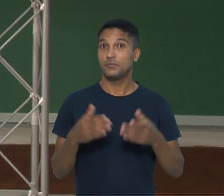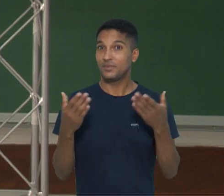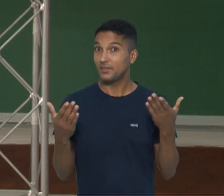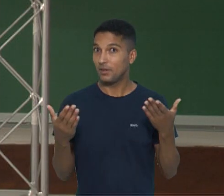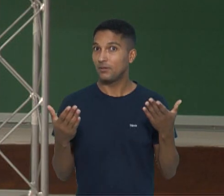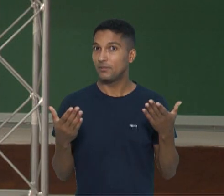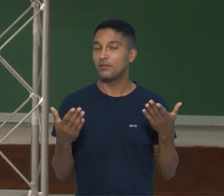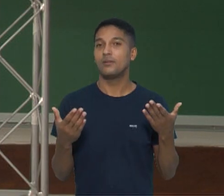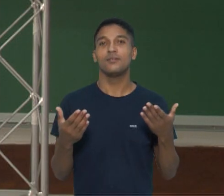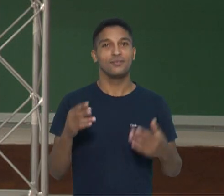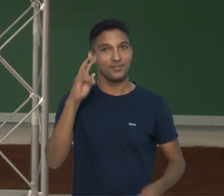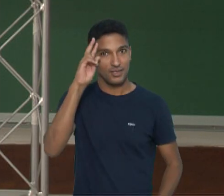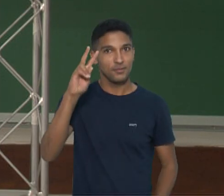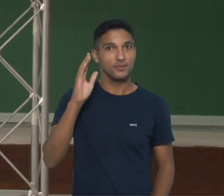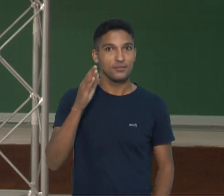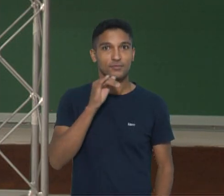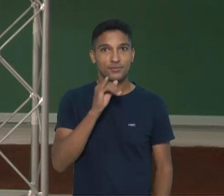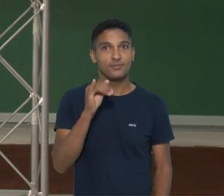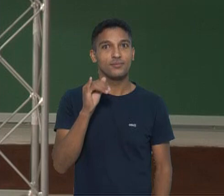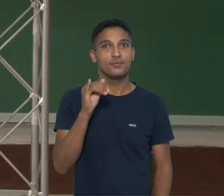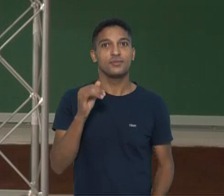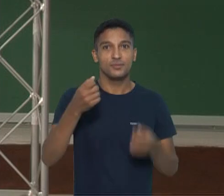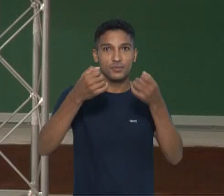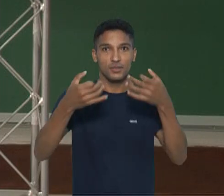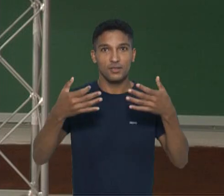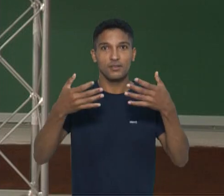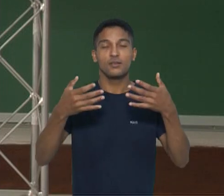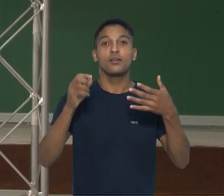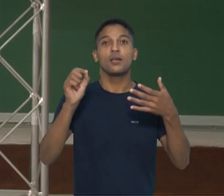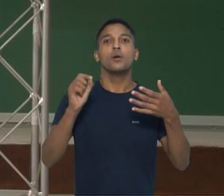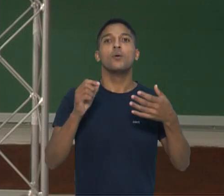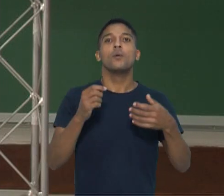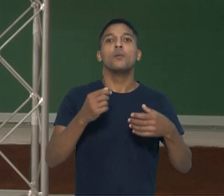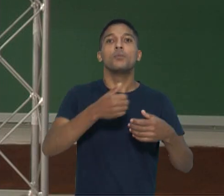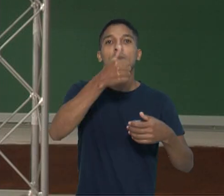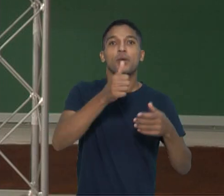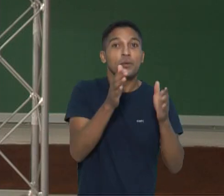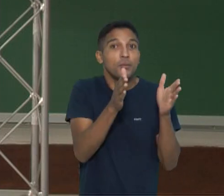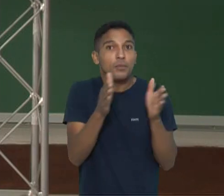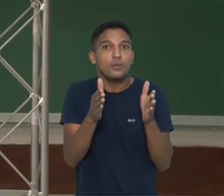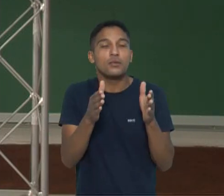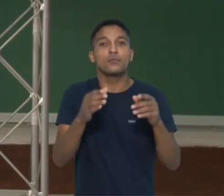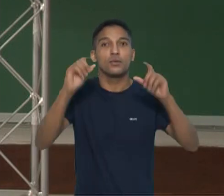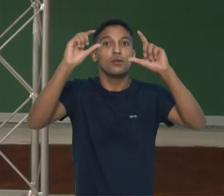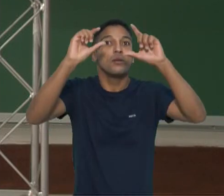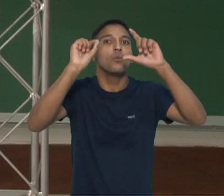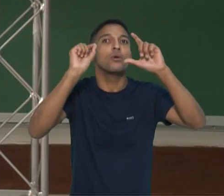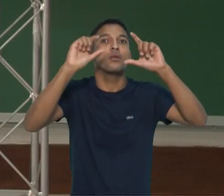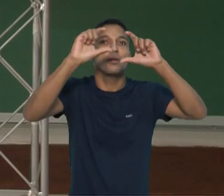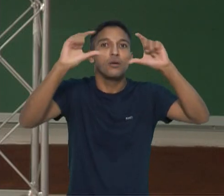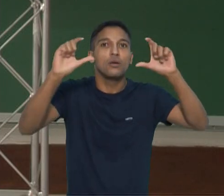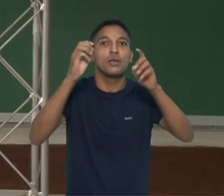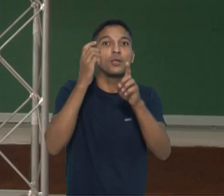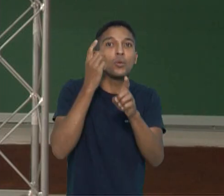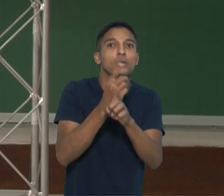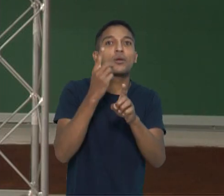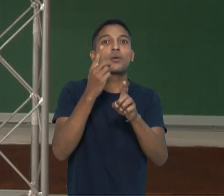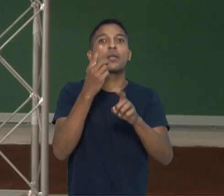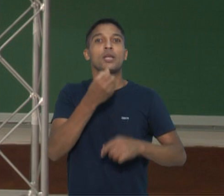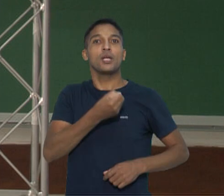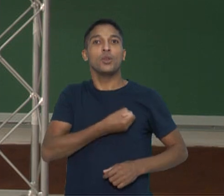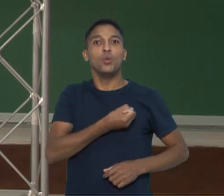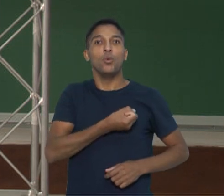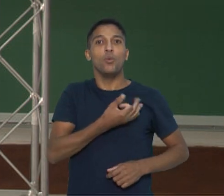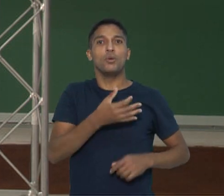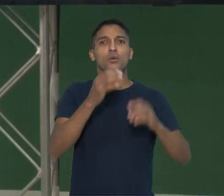Então, pessoal, como eu tinha comentado com vocês, o primeiro passo é identificar os dados do enunciado. Então,